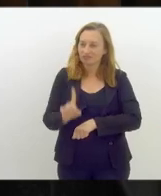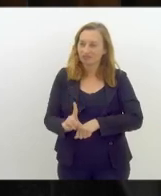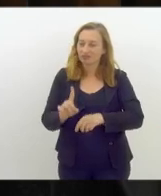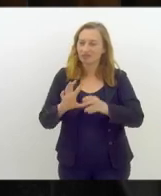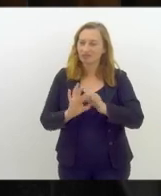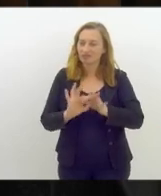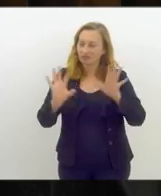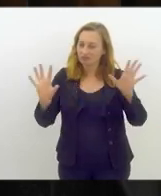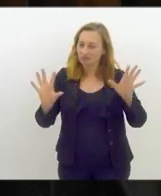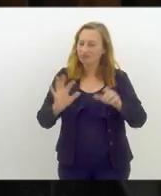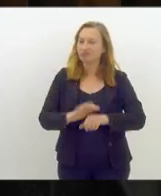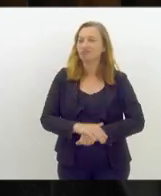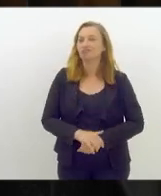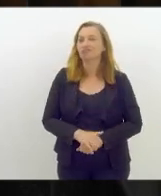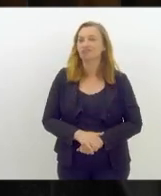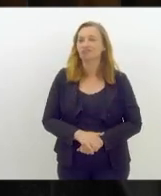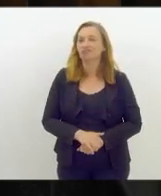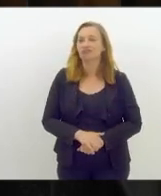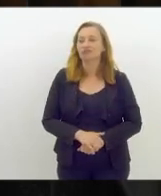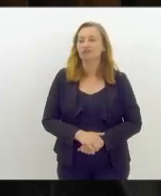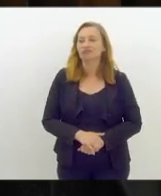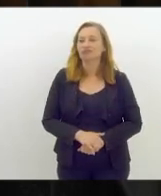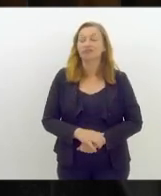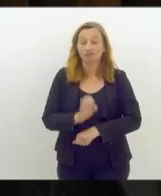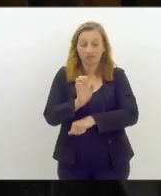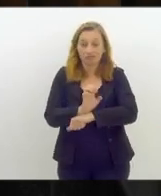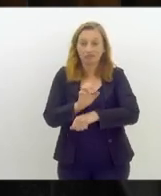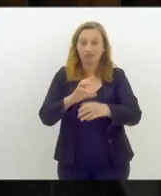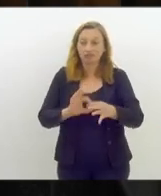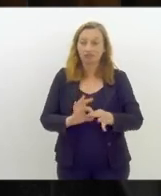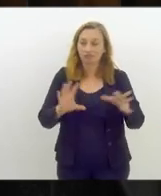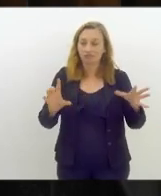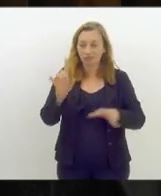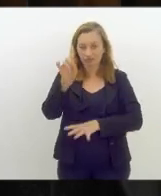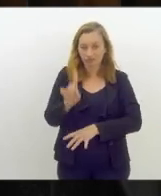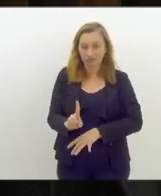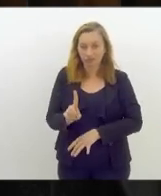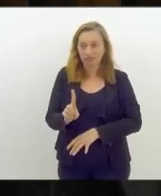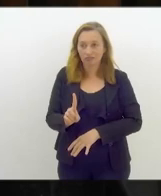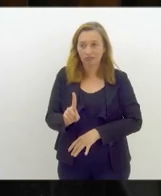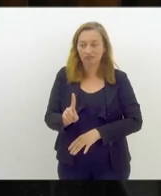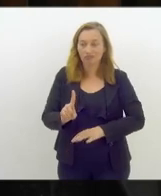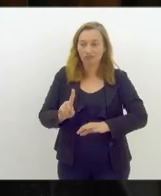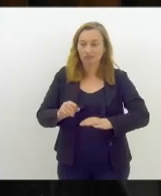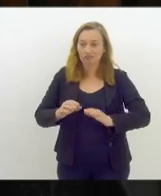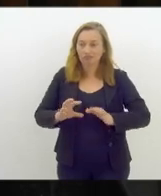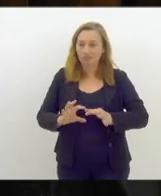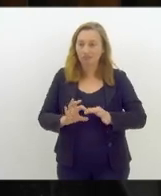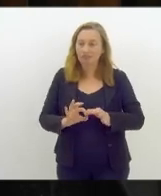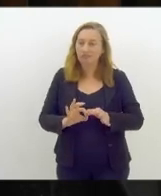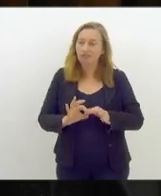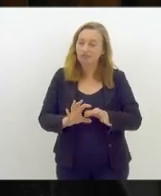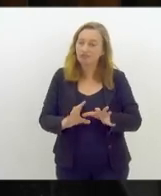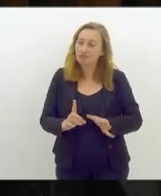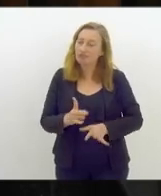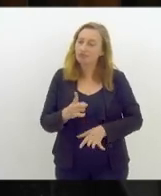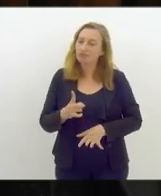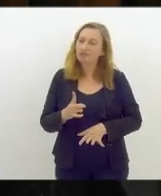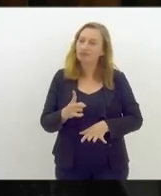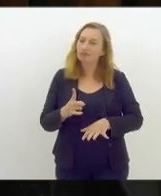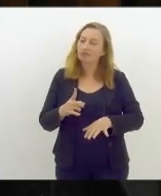de Direito. Estado Democrático de Direito que nos permitiu, num